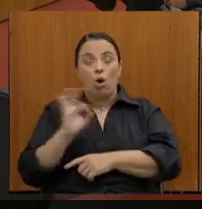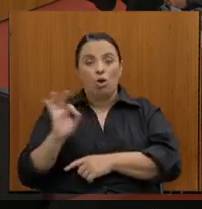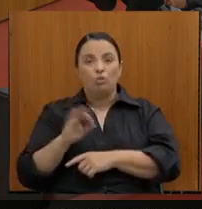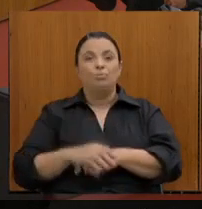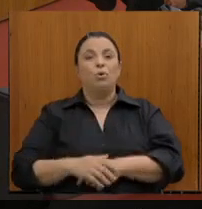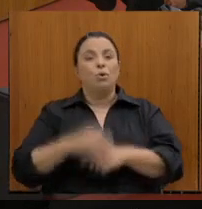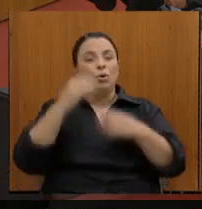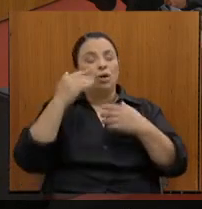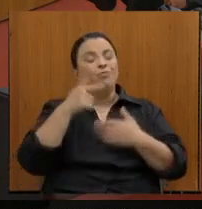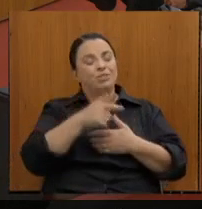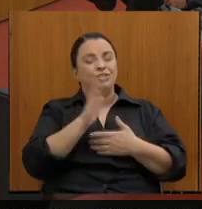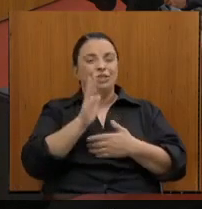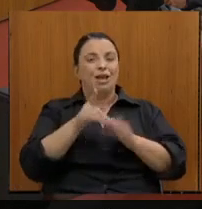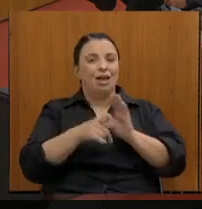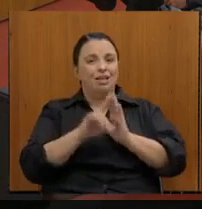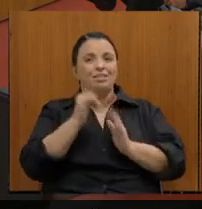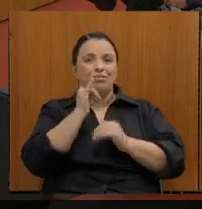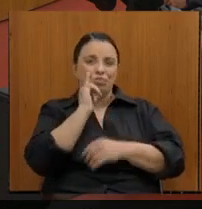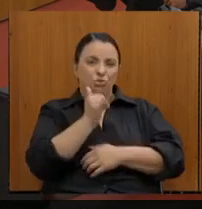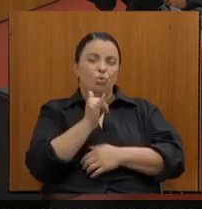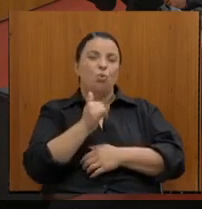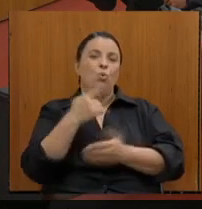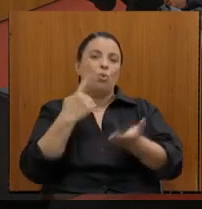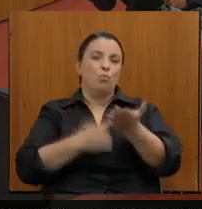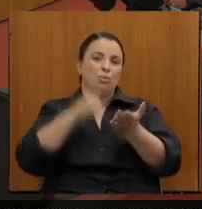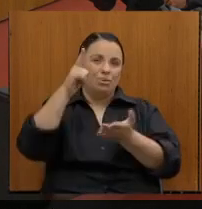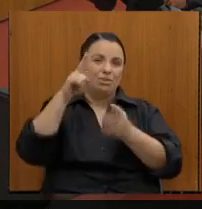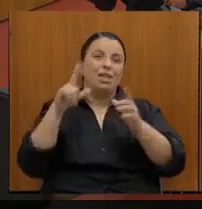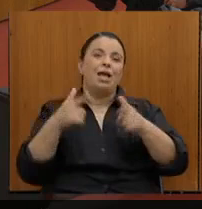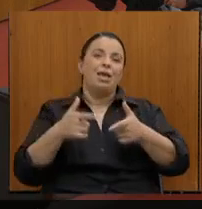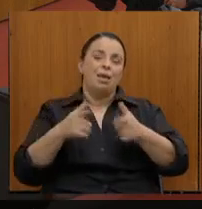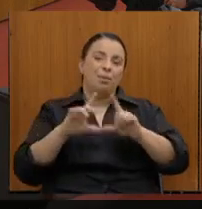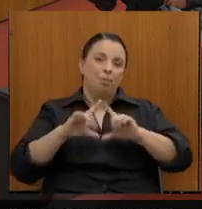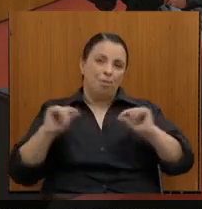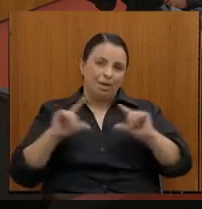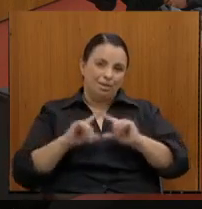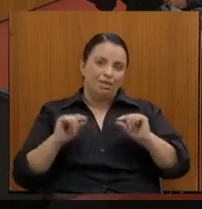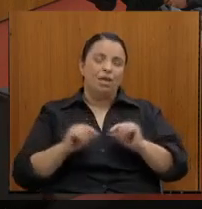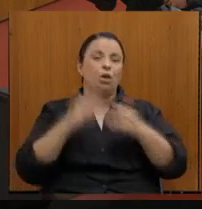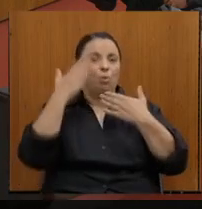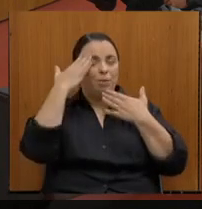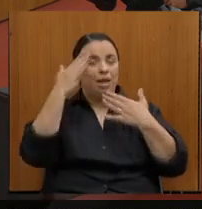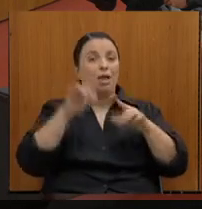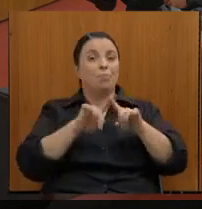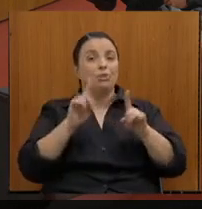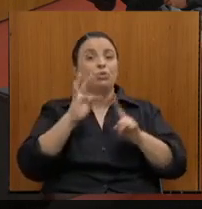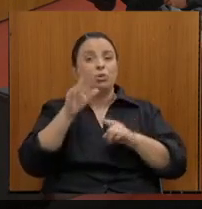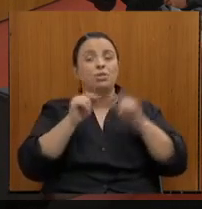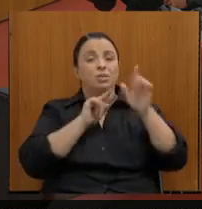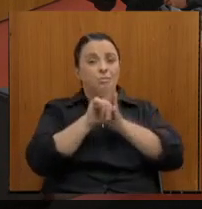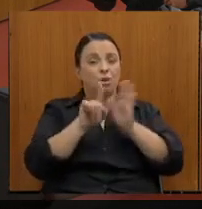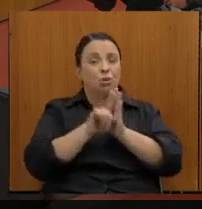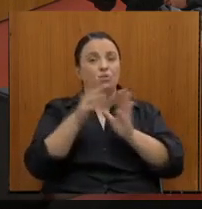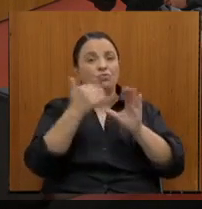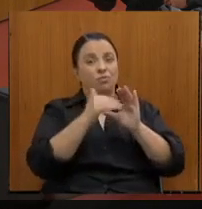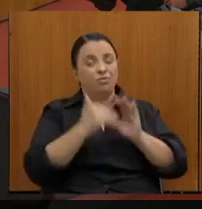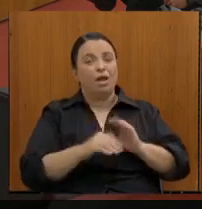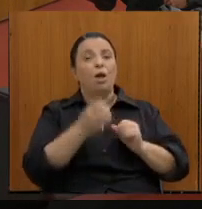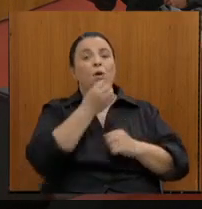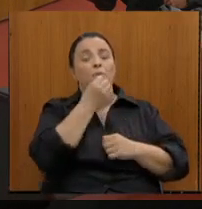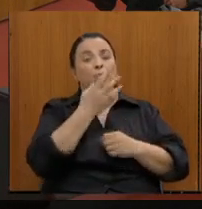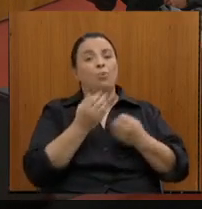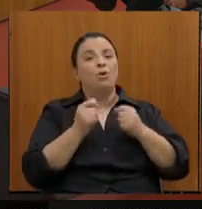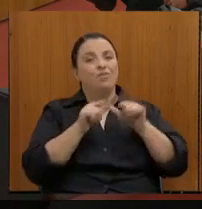compromisso Brasília Muito obrigado e depois da só mandar Os questionamentos que foram feitos aqui nessa região obrigado boa viagem Seu